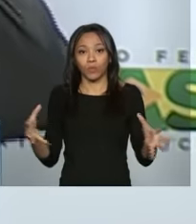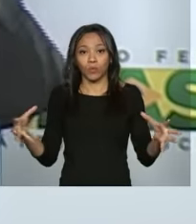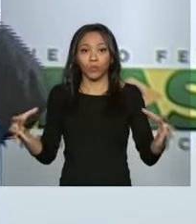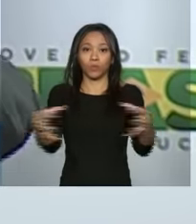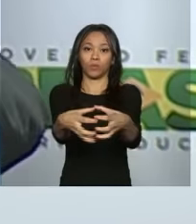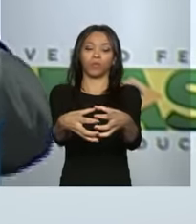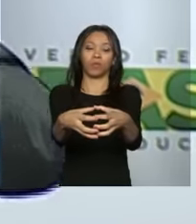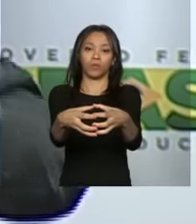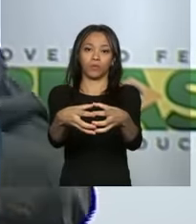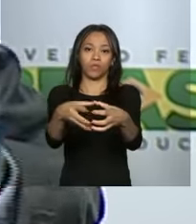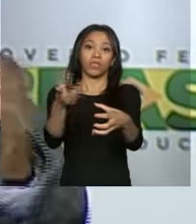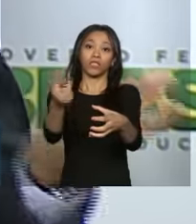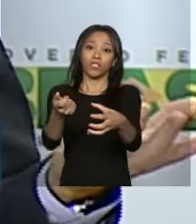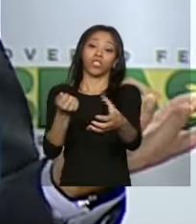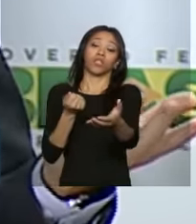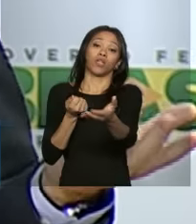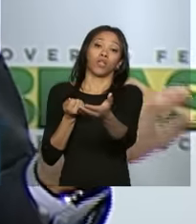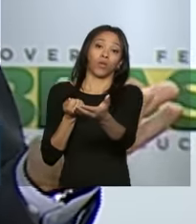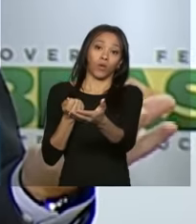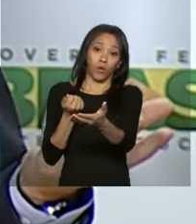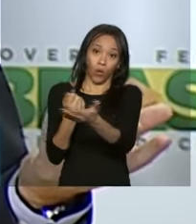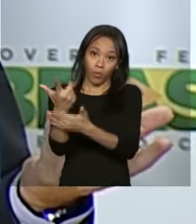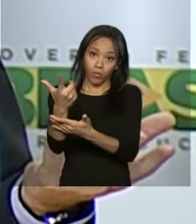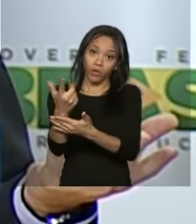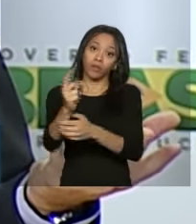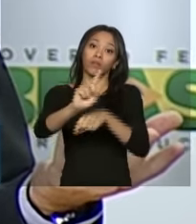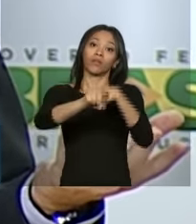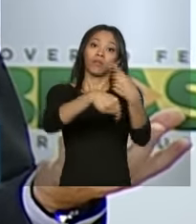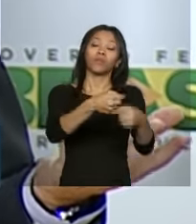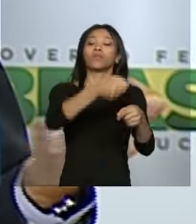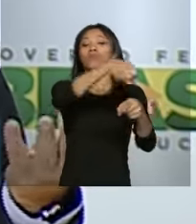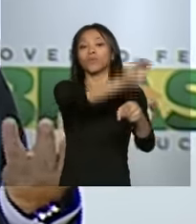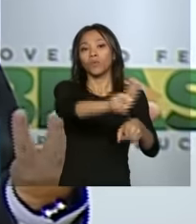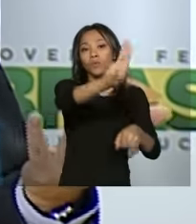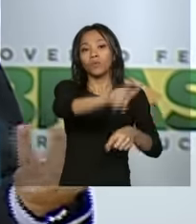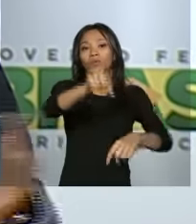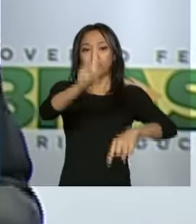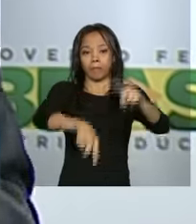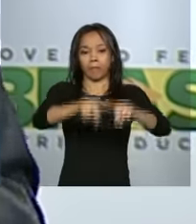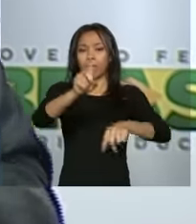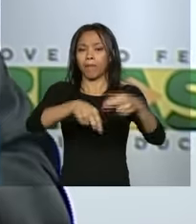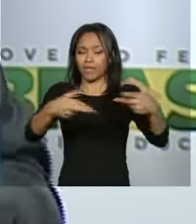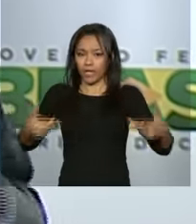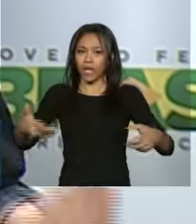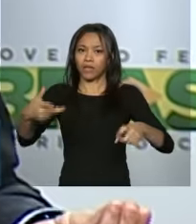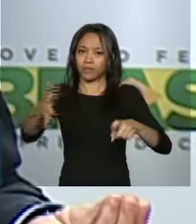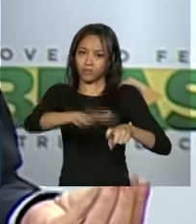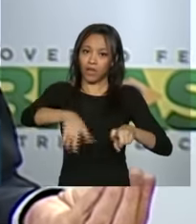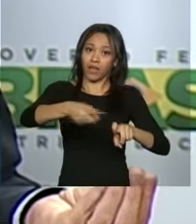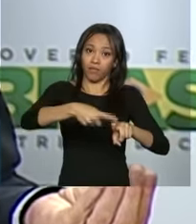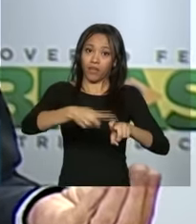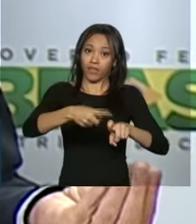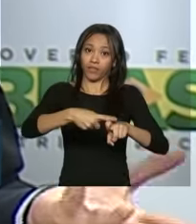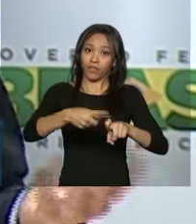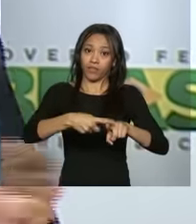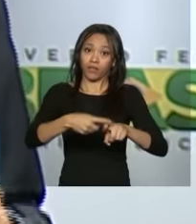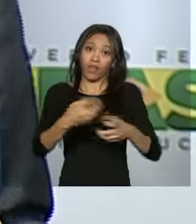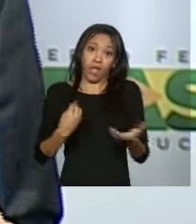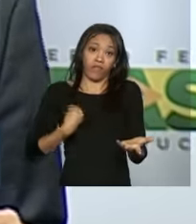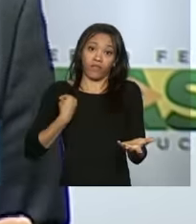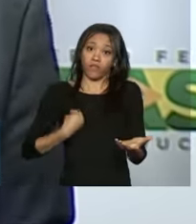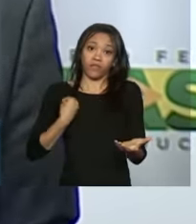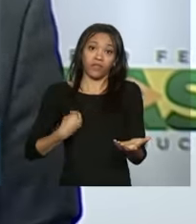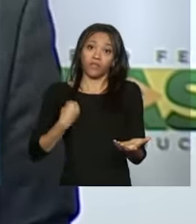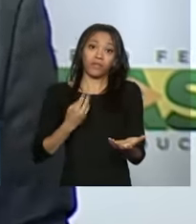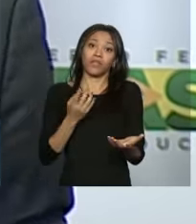aquisição Distribuição e uso de dispositivos médicos implantáveis e a vida não é feita só de gente desonesta agora